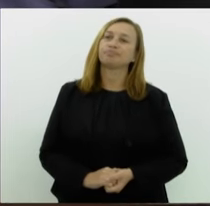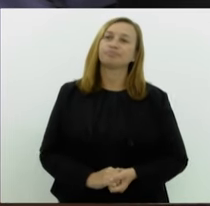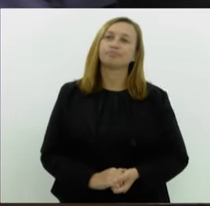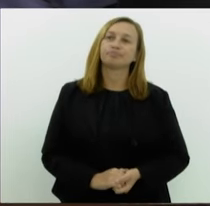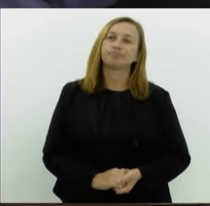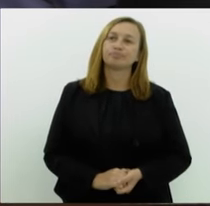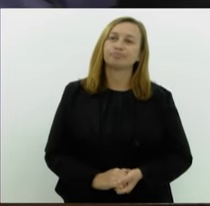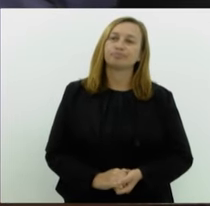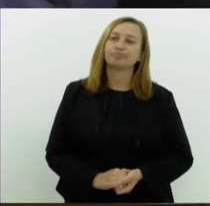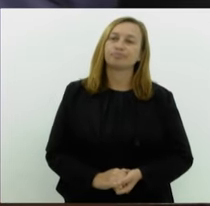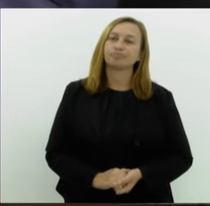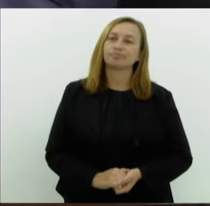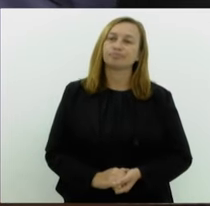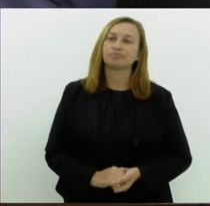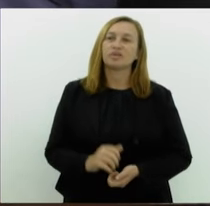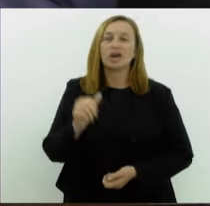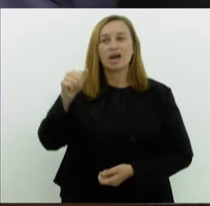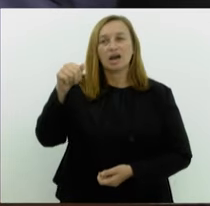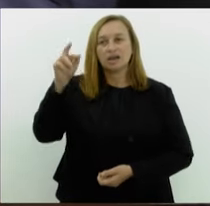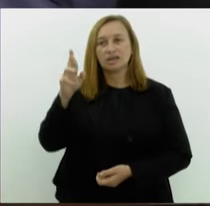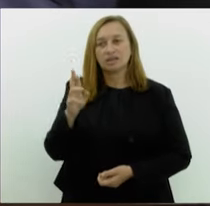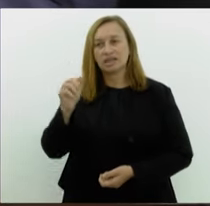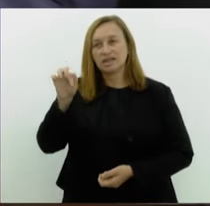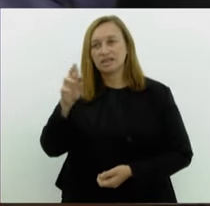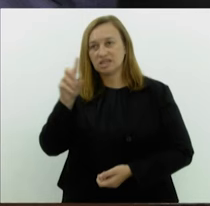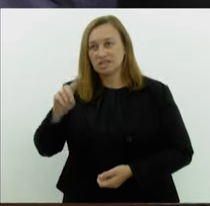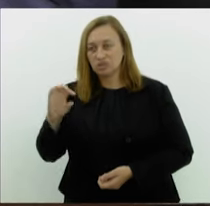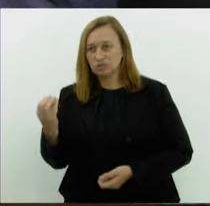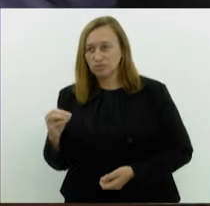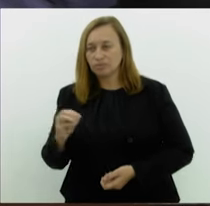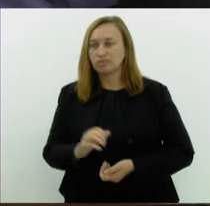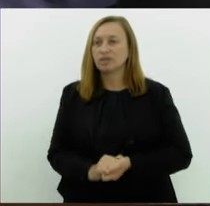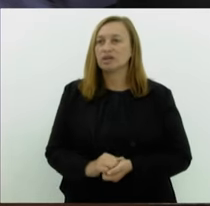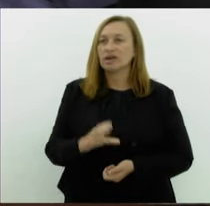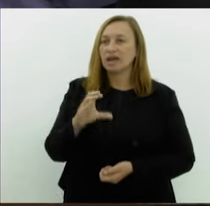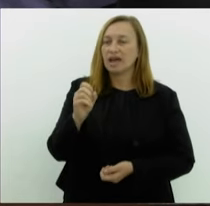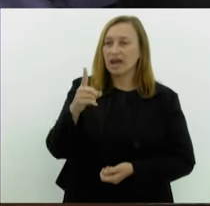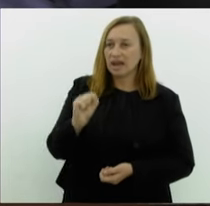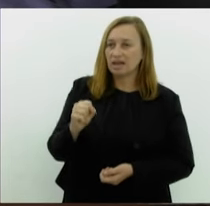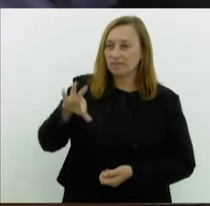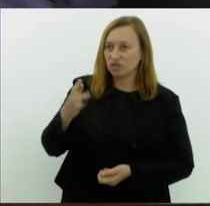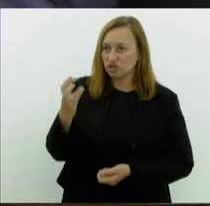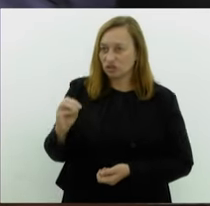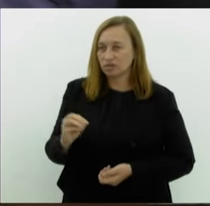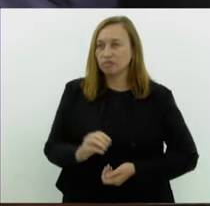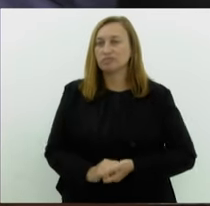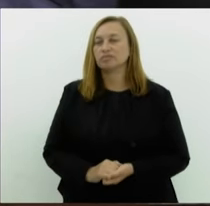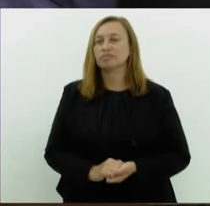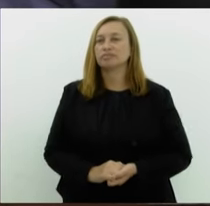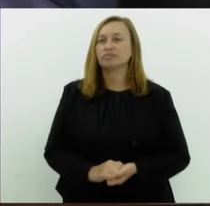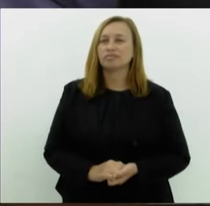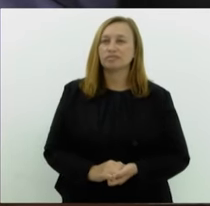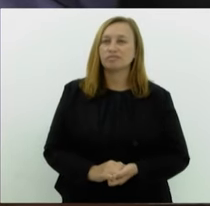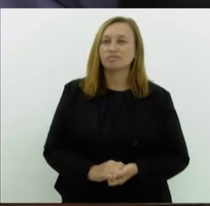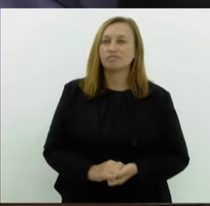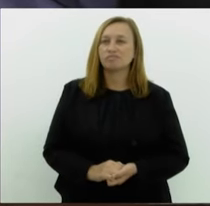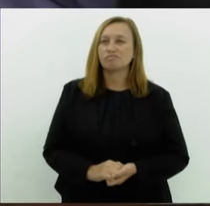Correia votou. Andrezinho Siciliano. Carla Machado.